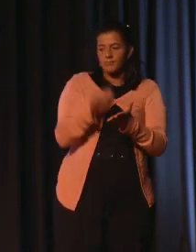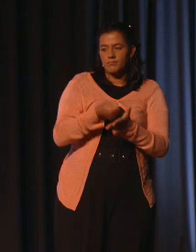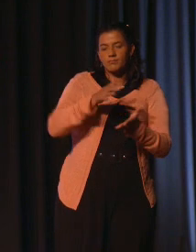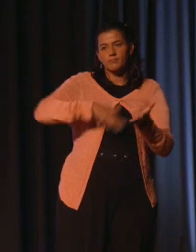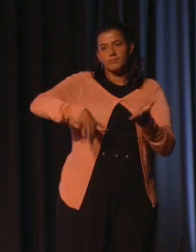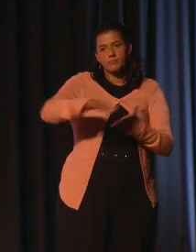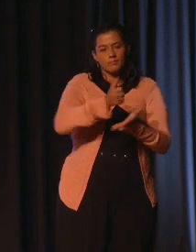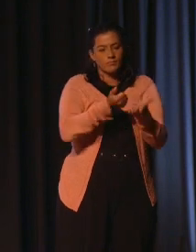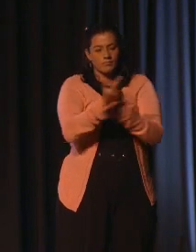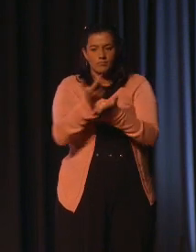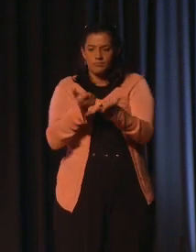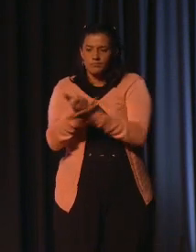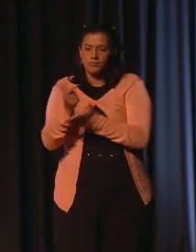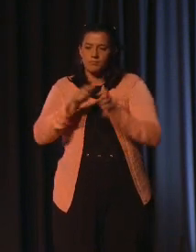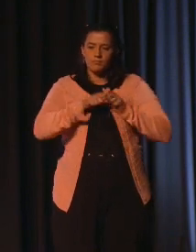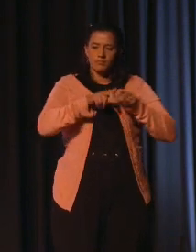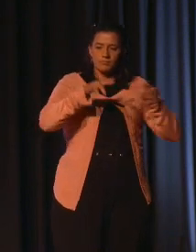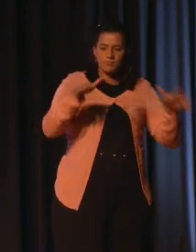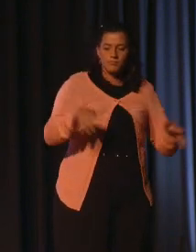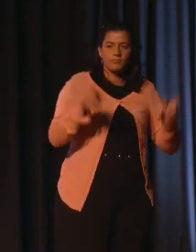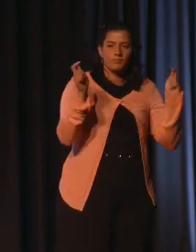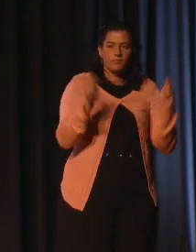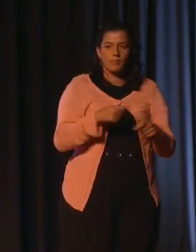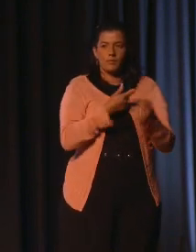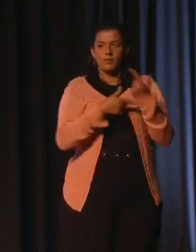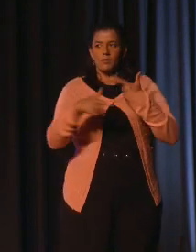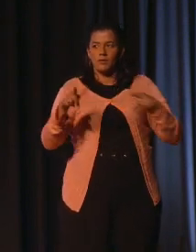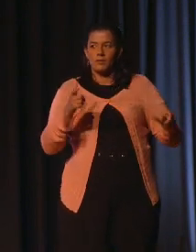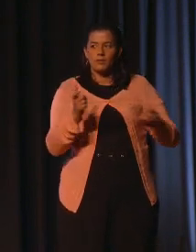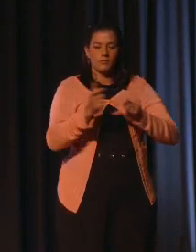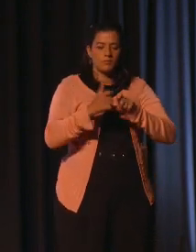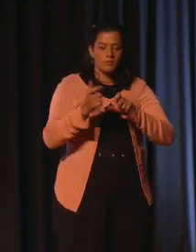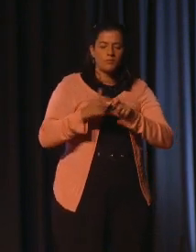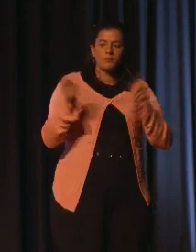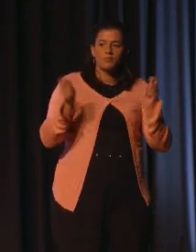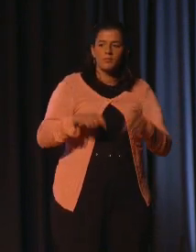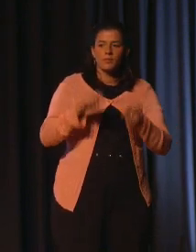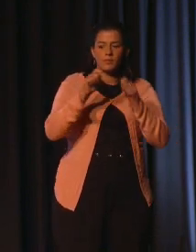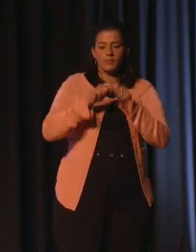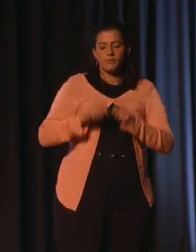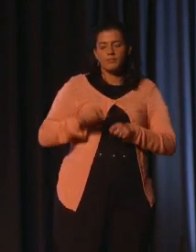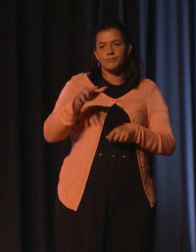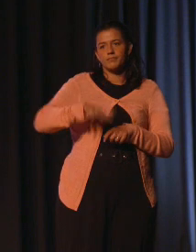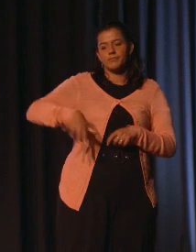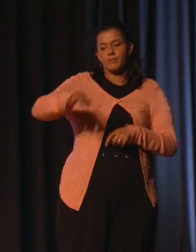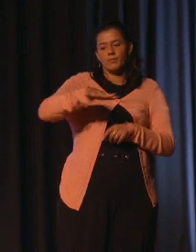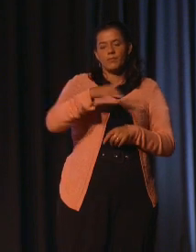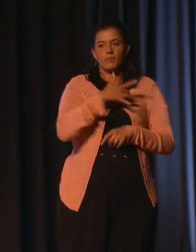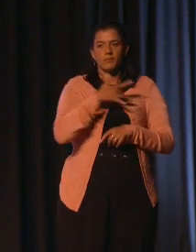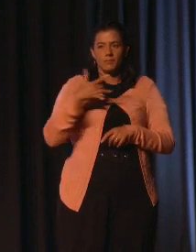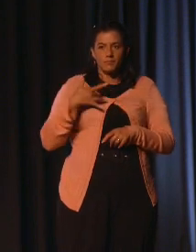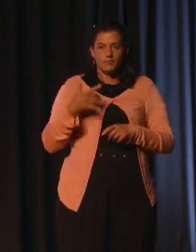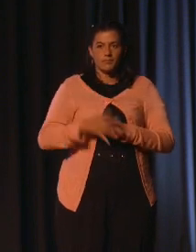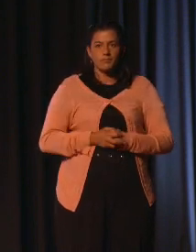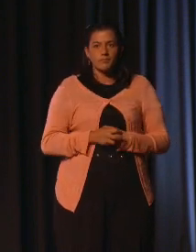nas compras, na distribuição dos medicamentos e outras ações que são realizadas pelo Ministério da Saúde. saúde. Então, nós